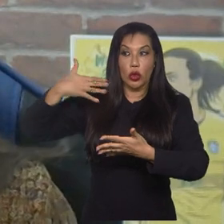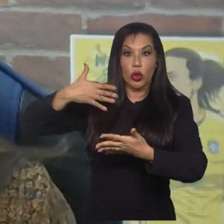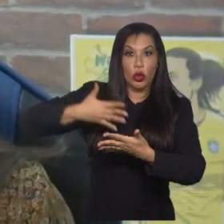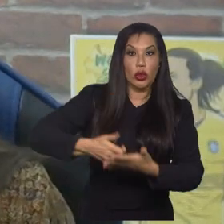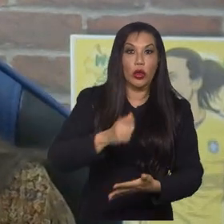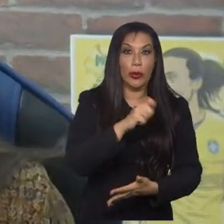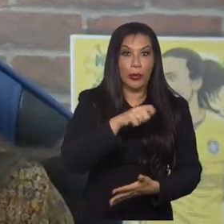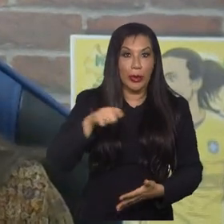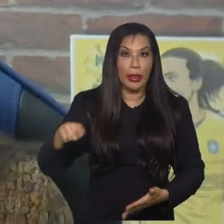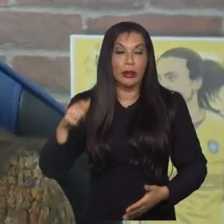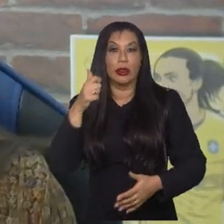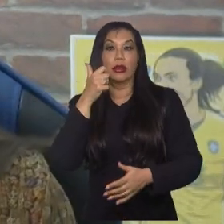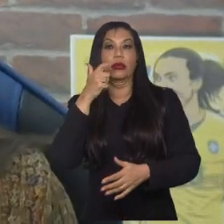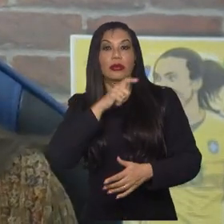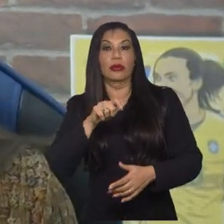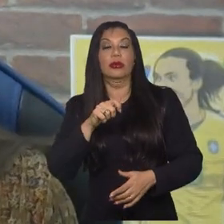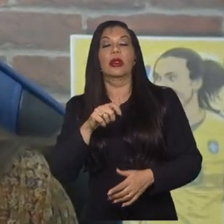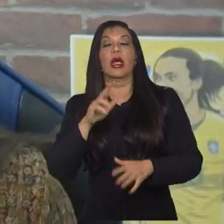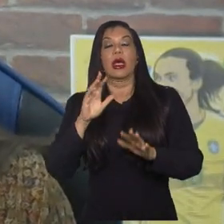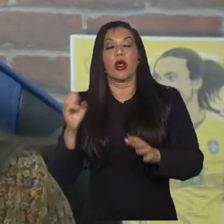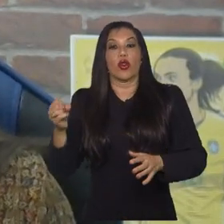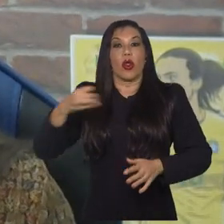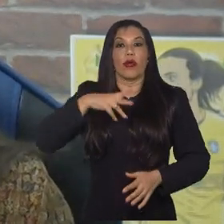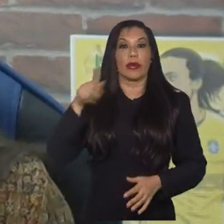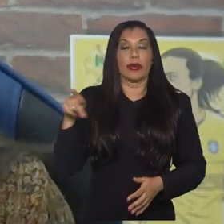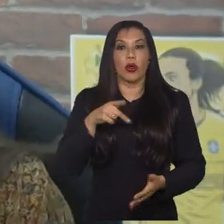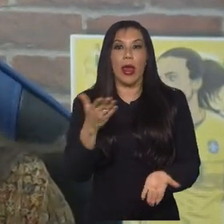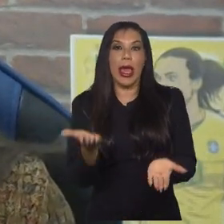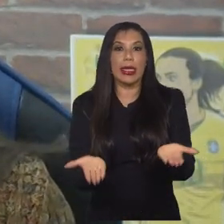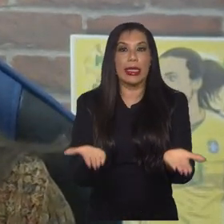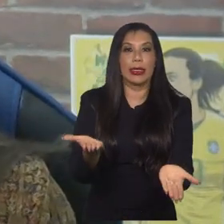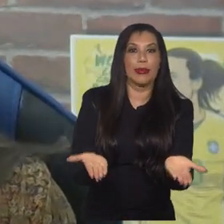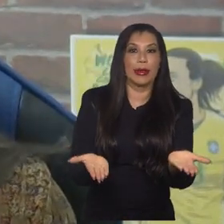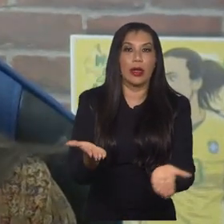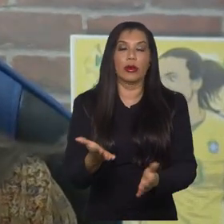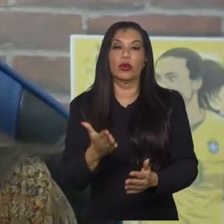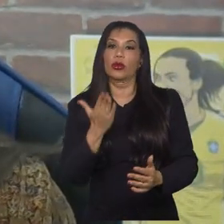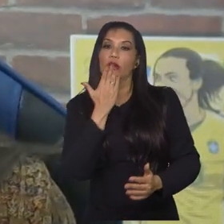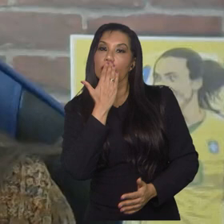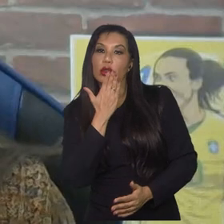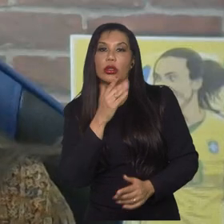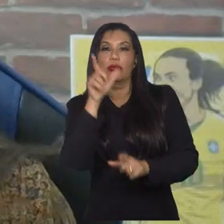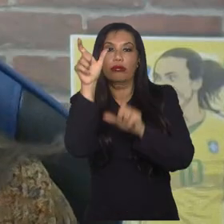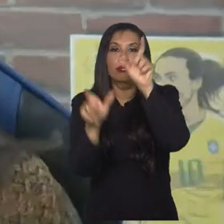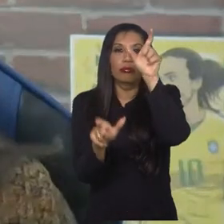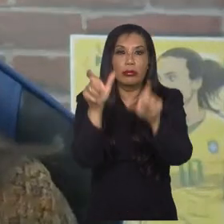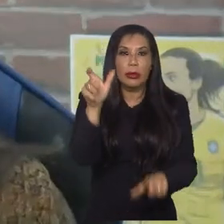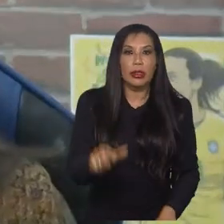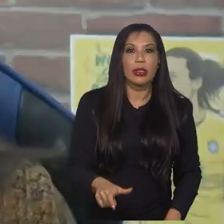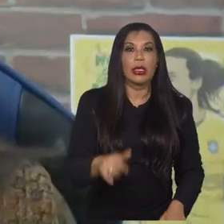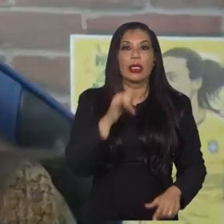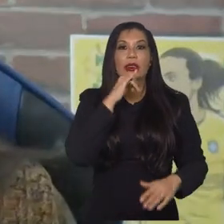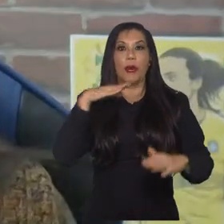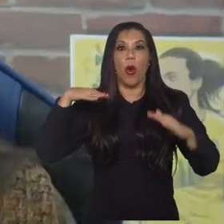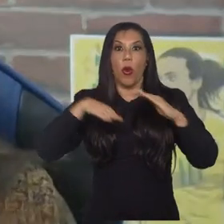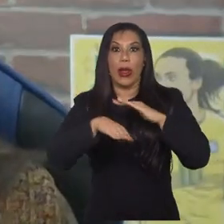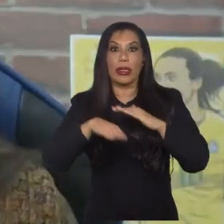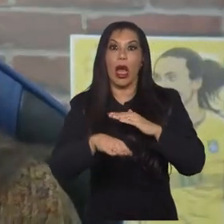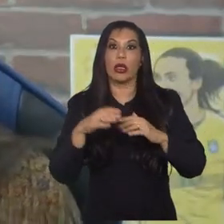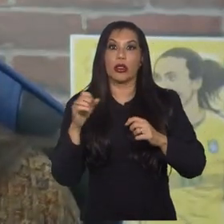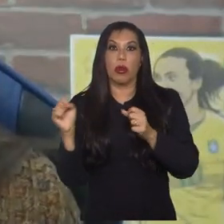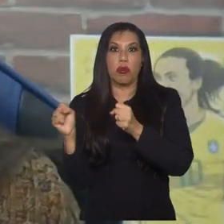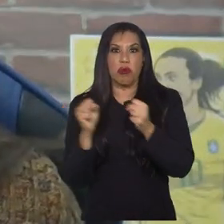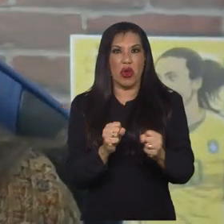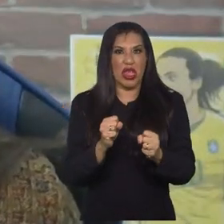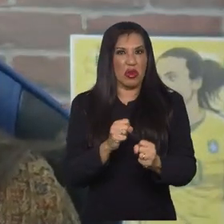né, desde que ela assumiu, foi equilibrar esse time, porque é um time que tem um ataque muito